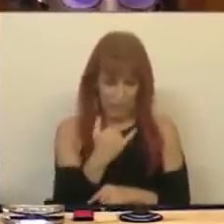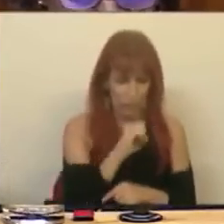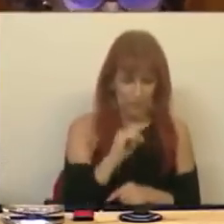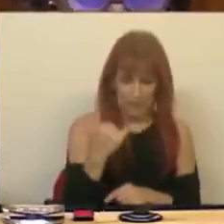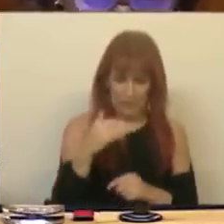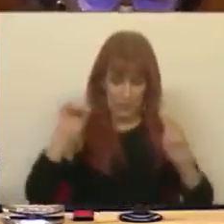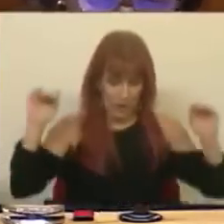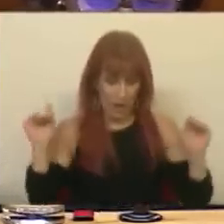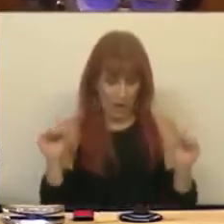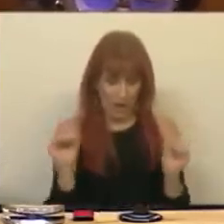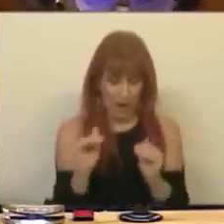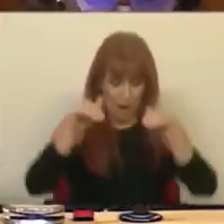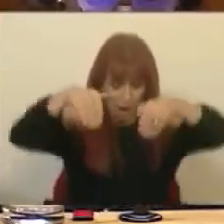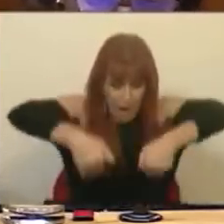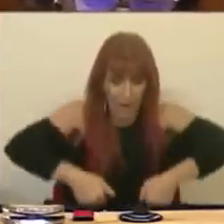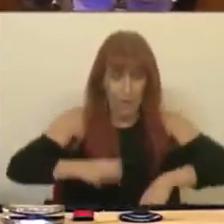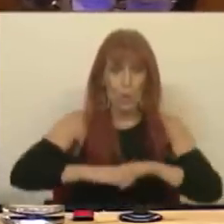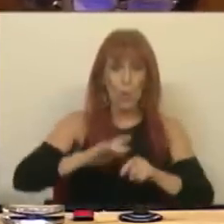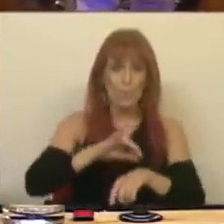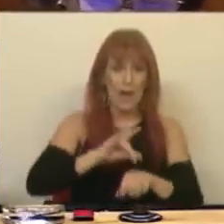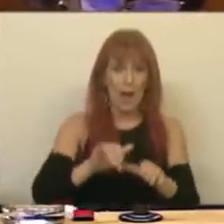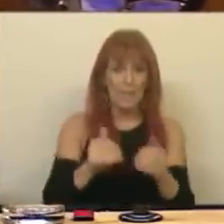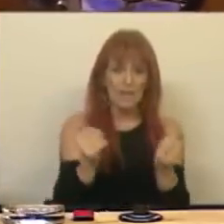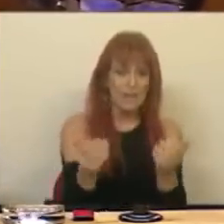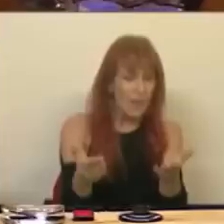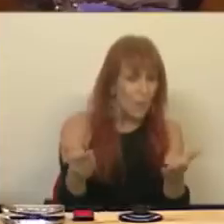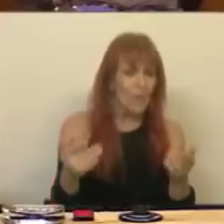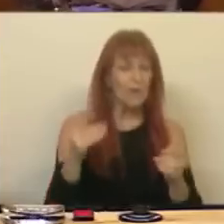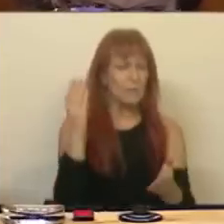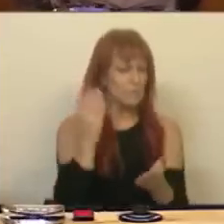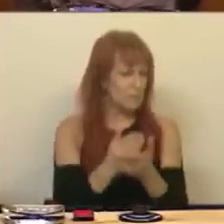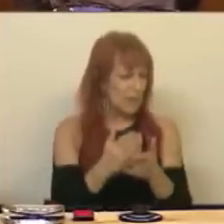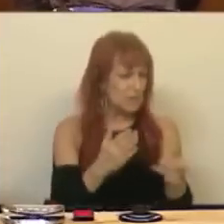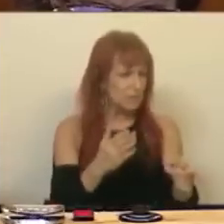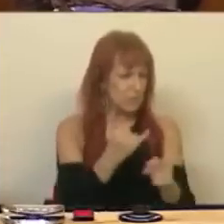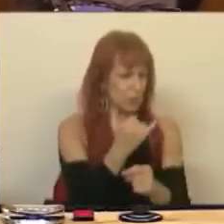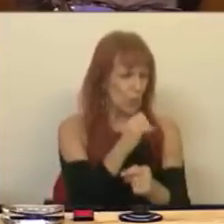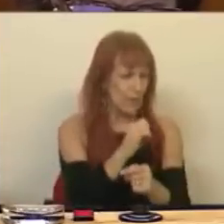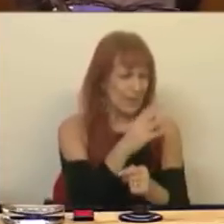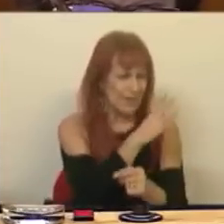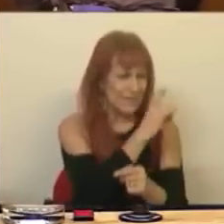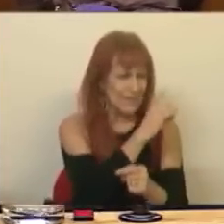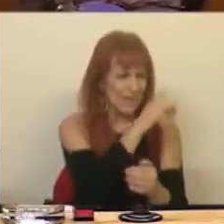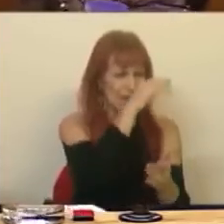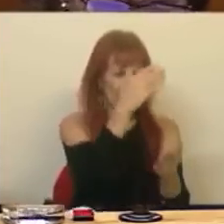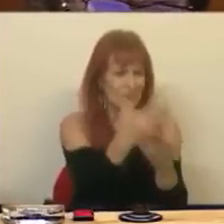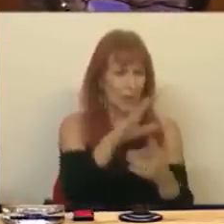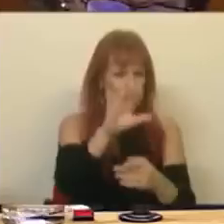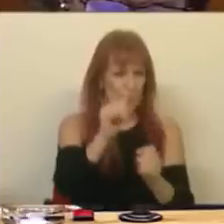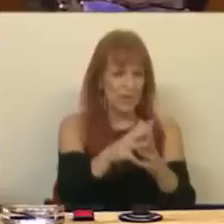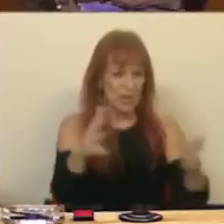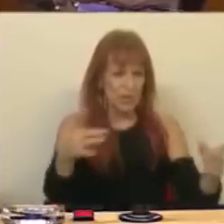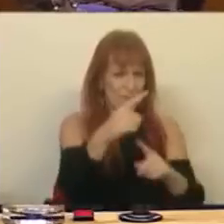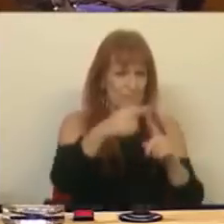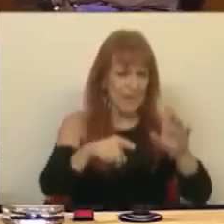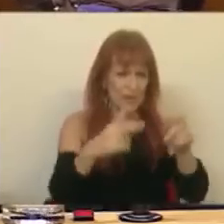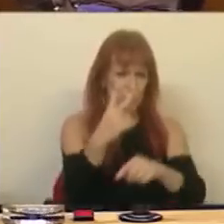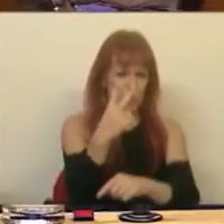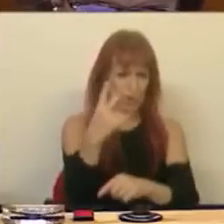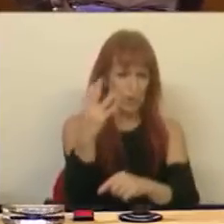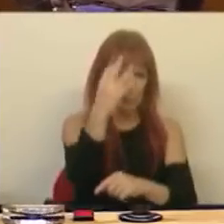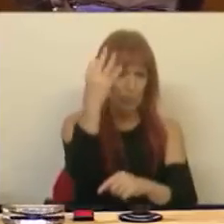com a contração ereção provocadas pela pandemia desde desde 2016 até hoje o país cresceu em média